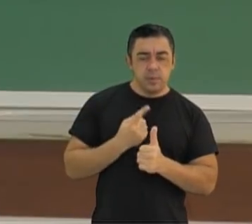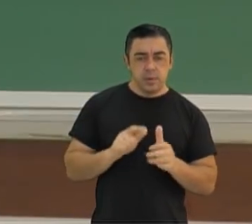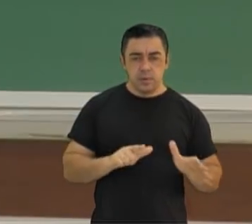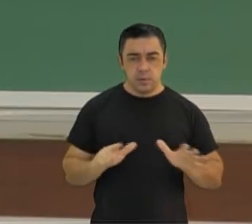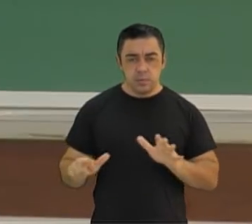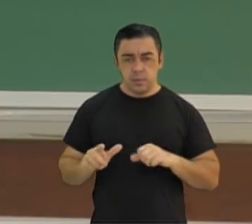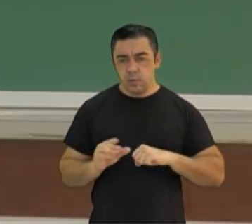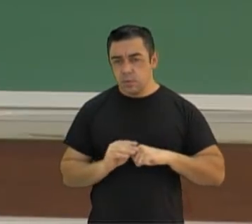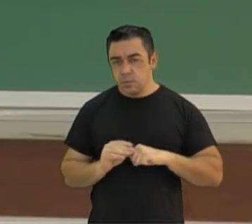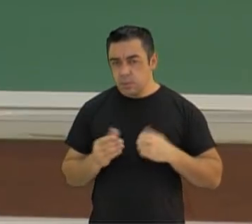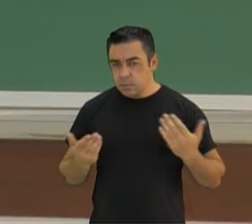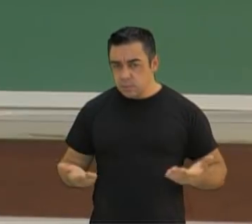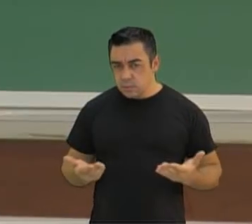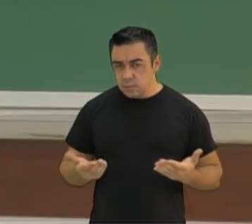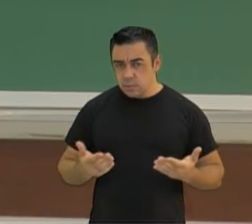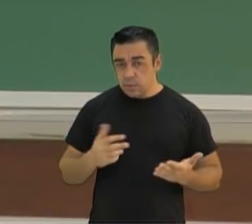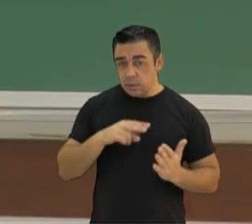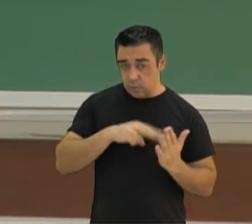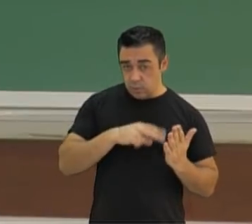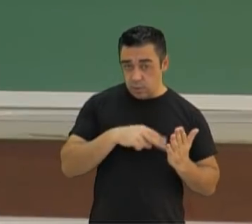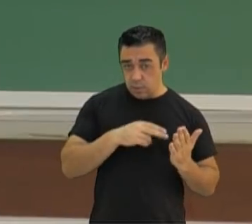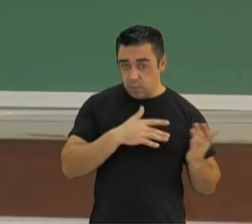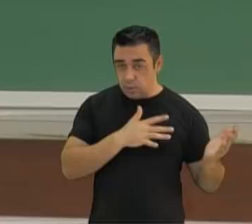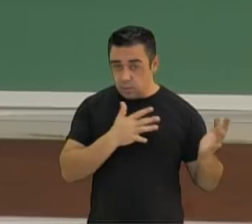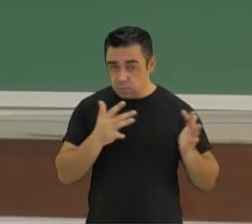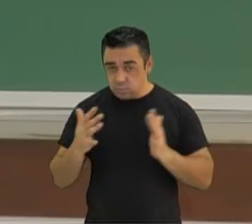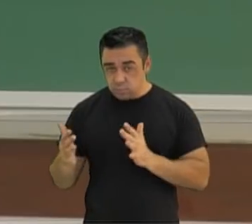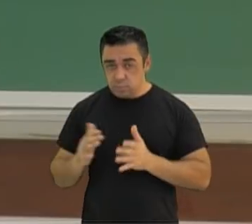Conhecimento e de tudo que nós lemos até agora?